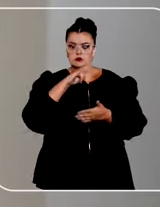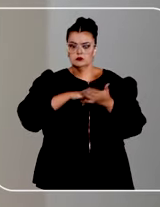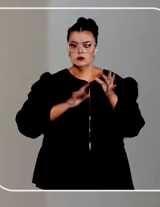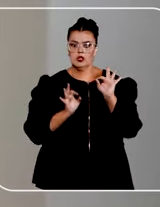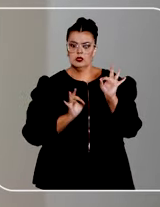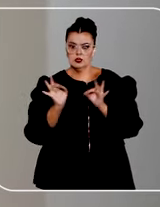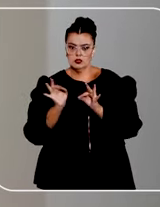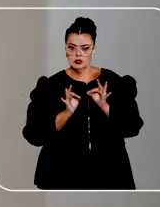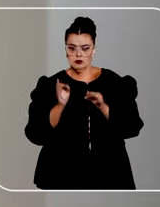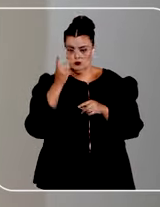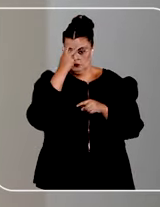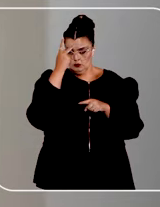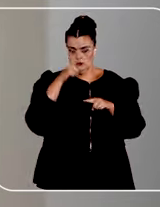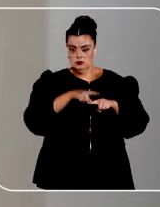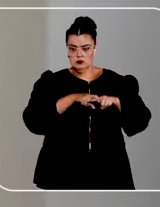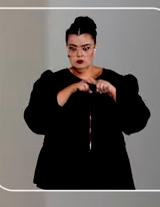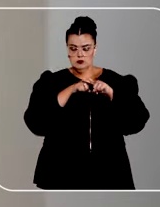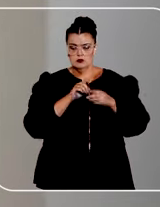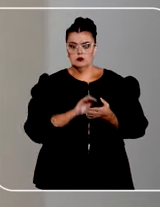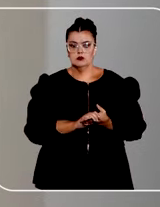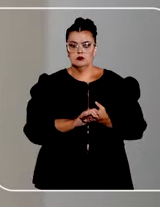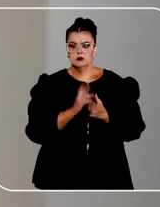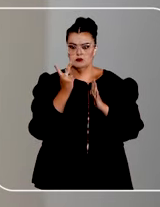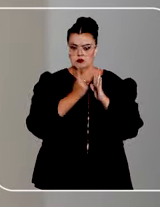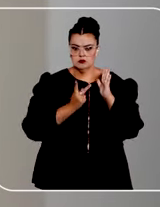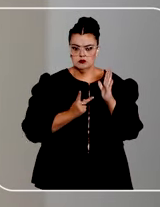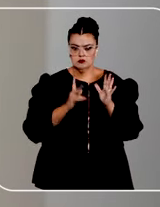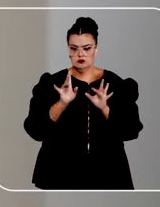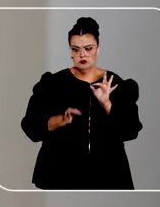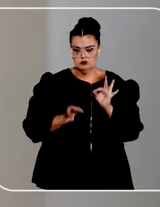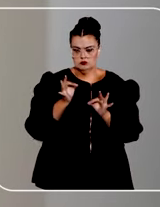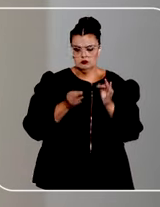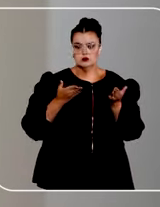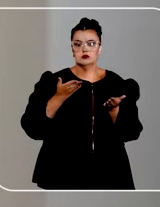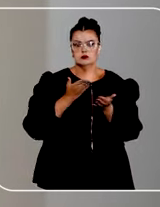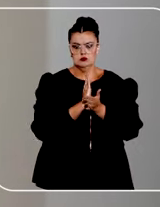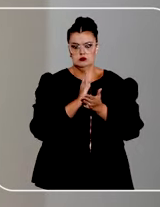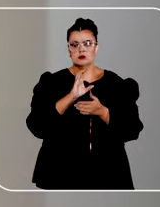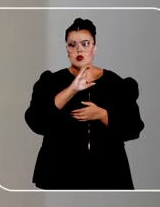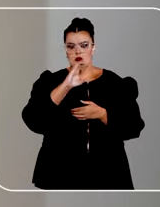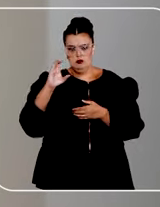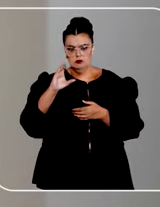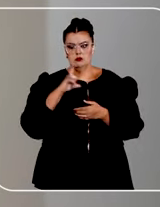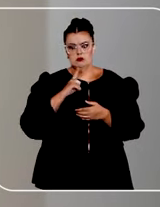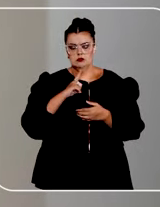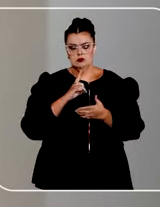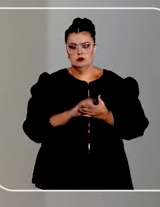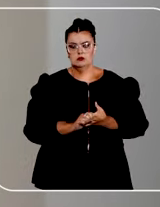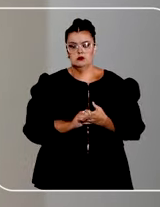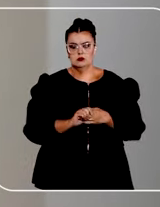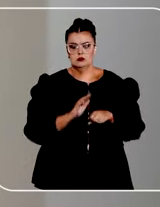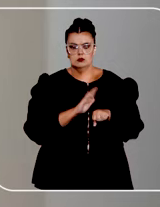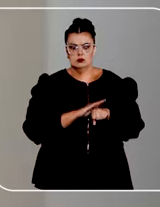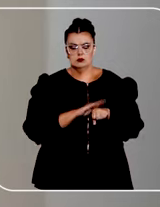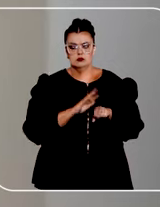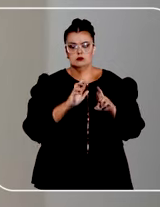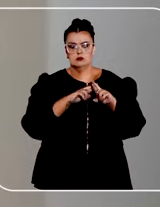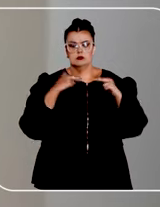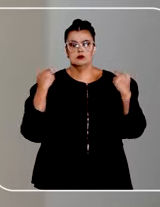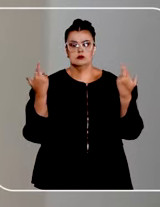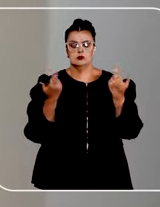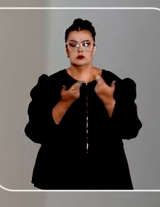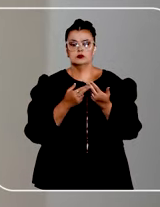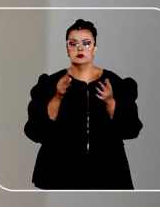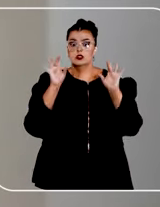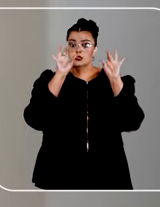um documento elaborado pelo devedor um plano de recuperação judicial deve ser aprovado pelos credores é o que é feito durante uma assembleia Extra